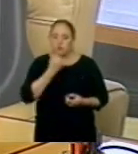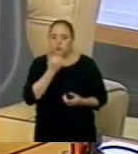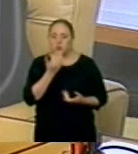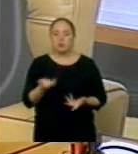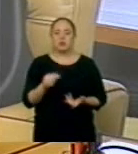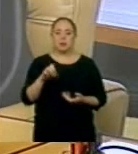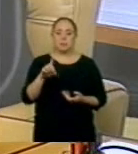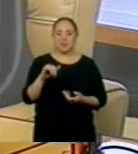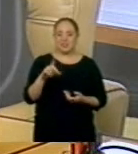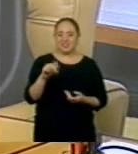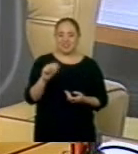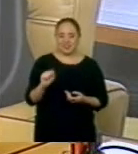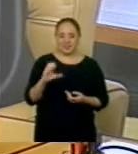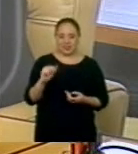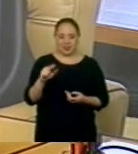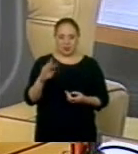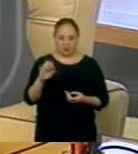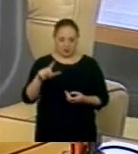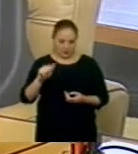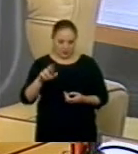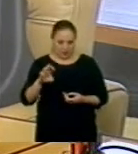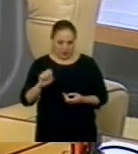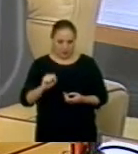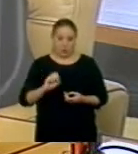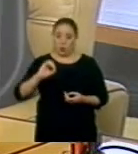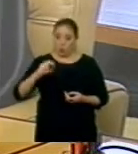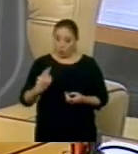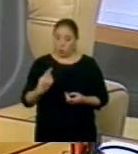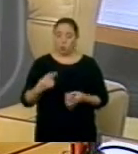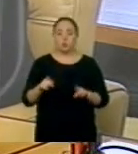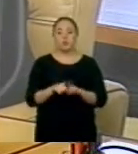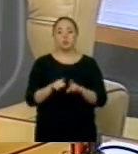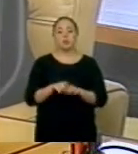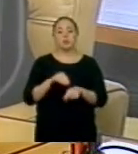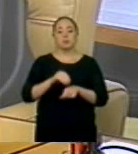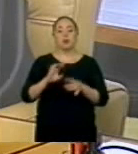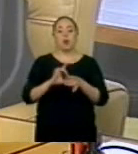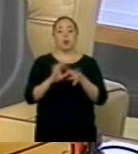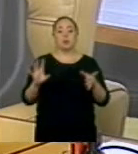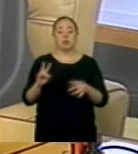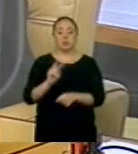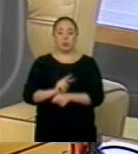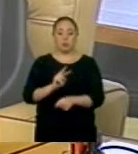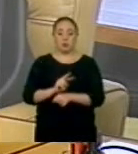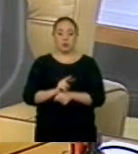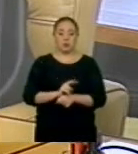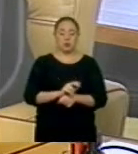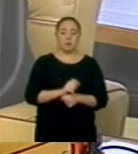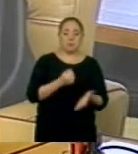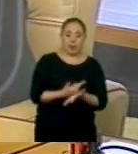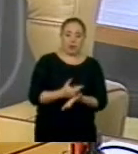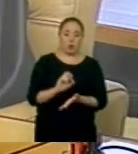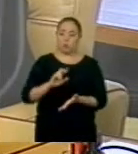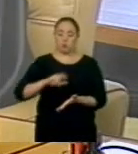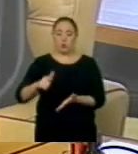as medidas cautelares diversas da prisão, ou 3. Conceder liberdade provisória com ou sem fiança. Parágrafo